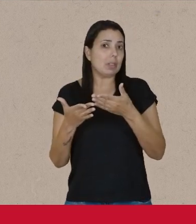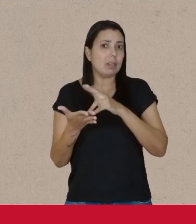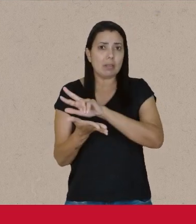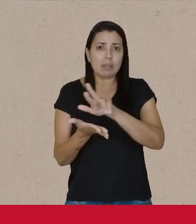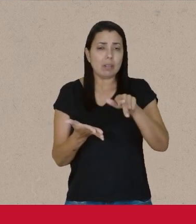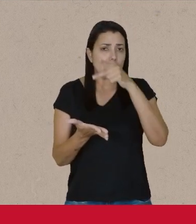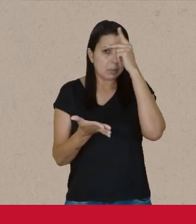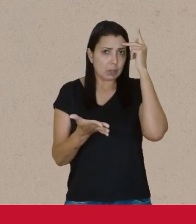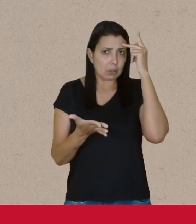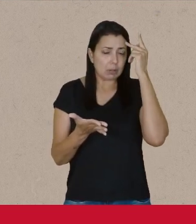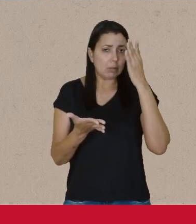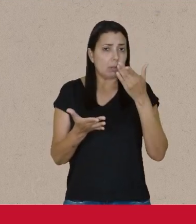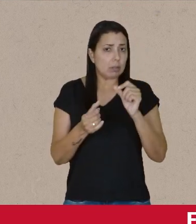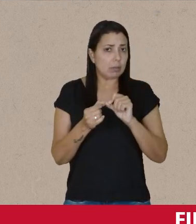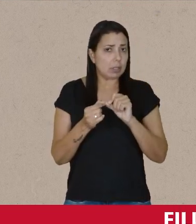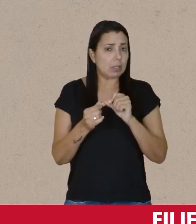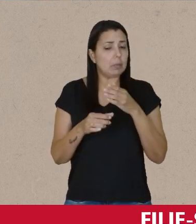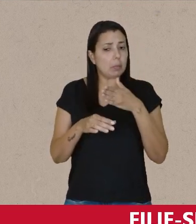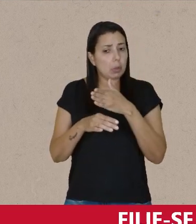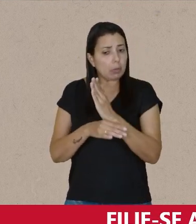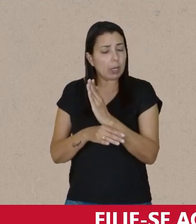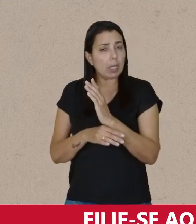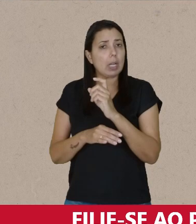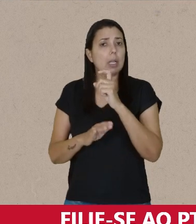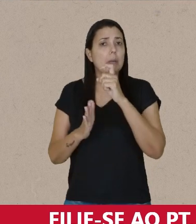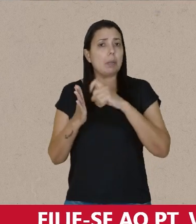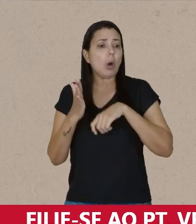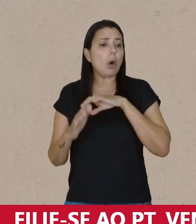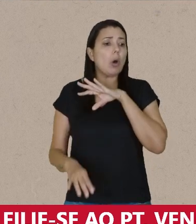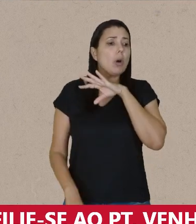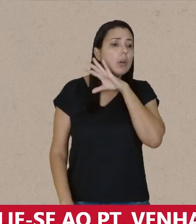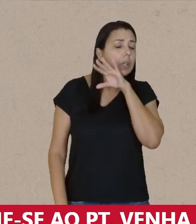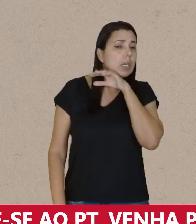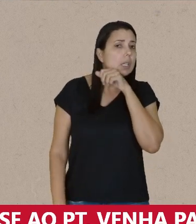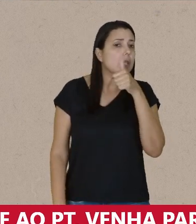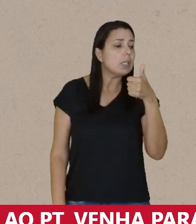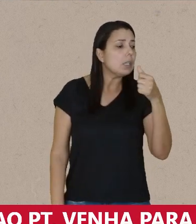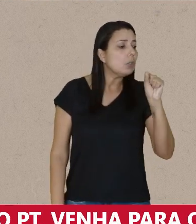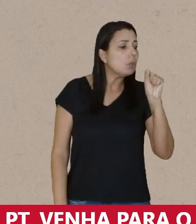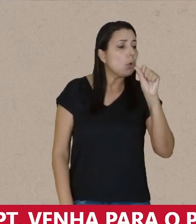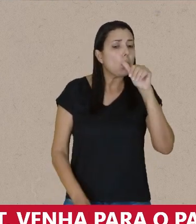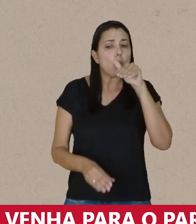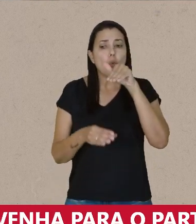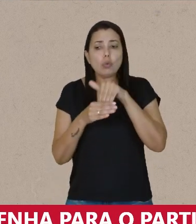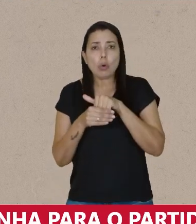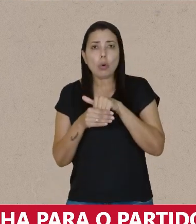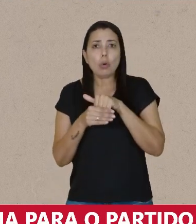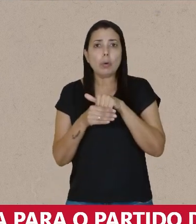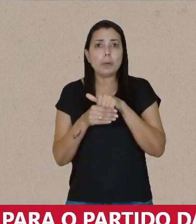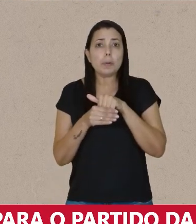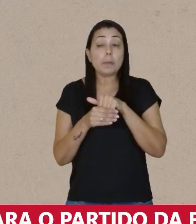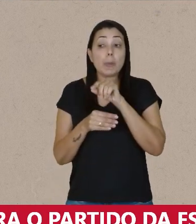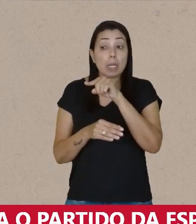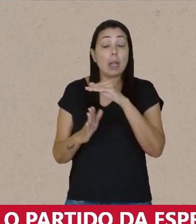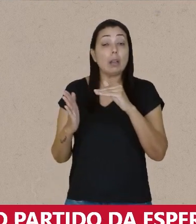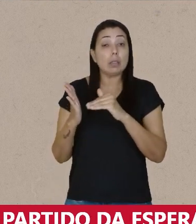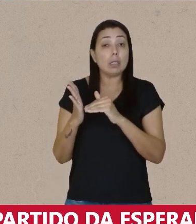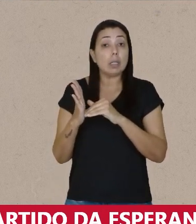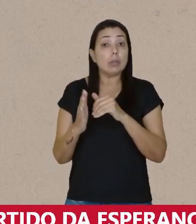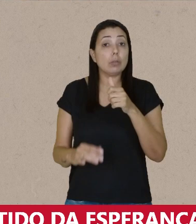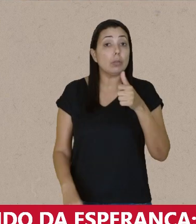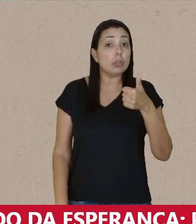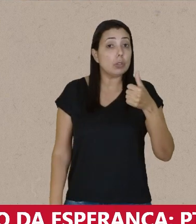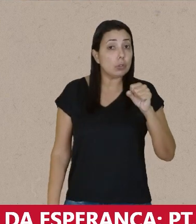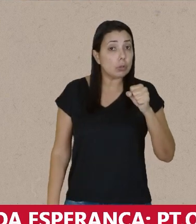maioria. Quando nós quisemos aprovar o imposto de grandes fortunas, tivemos 118 votos e parece que 18 no Senado. Entendeu? Então